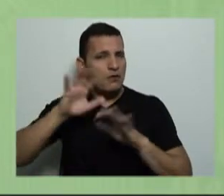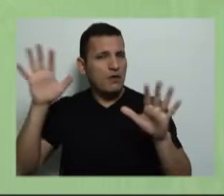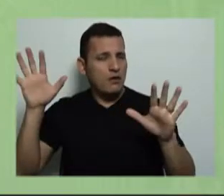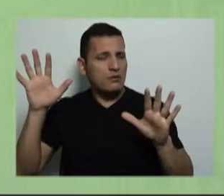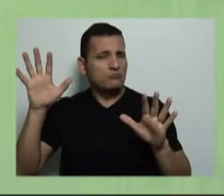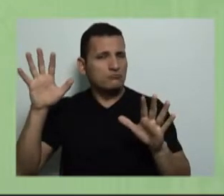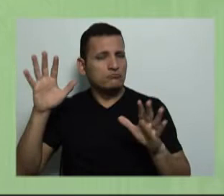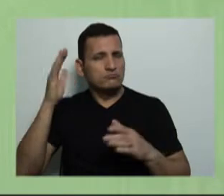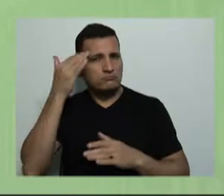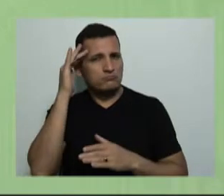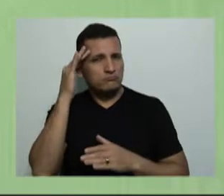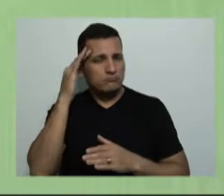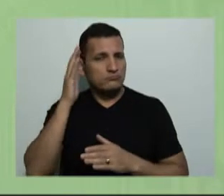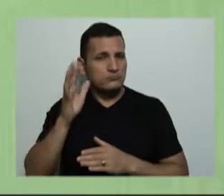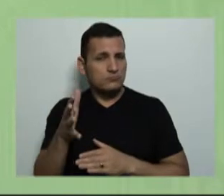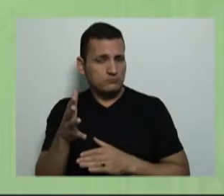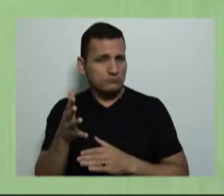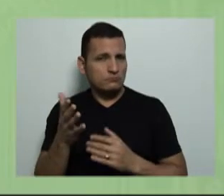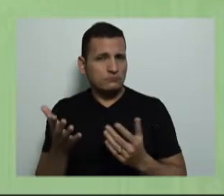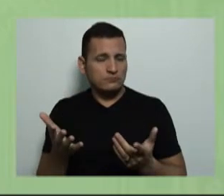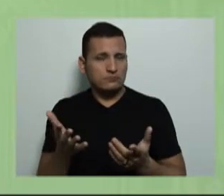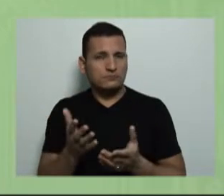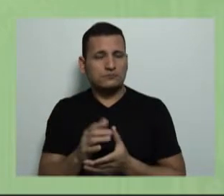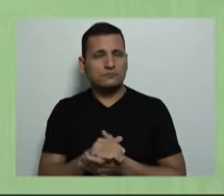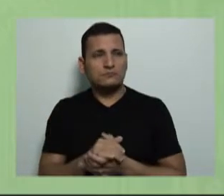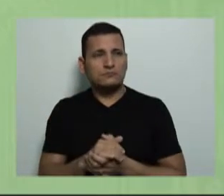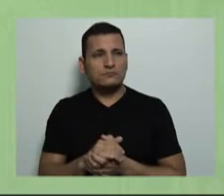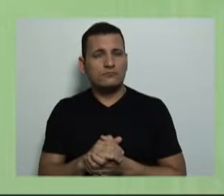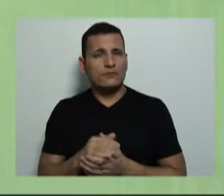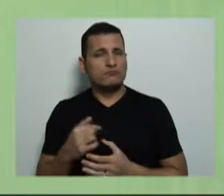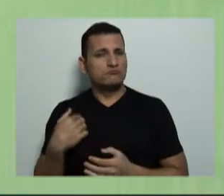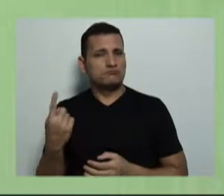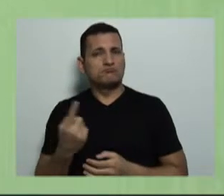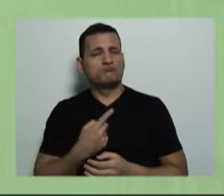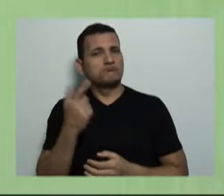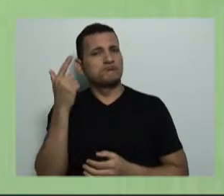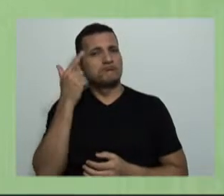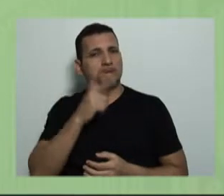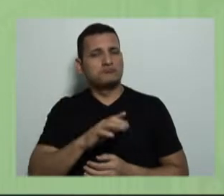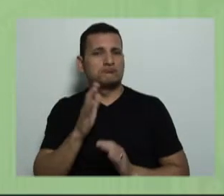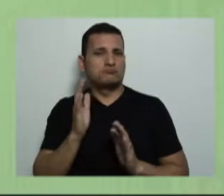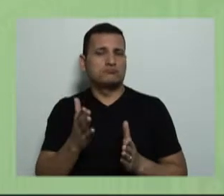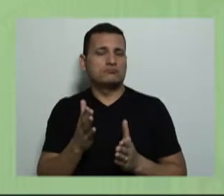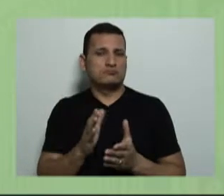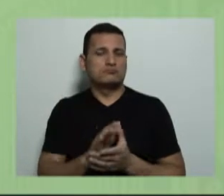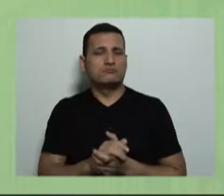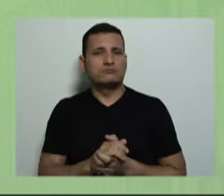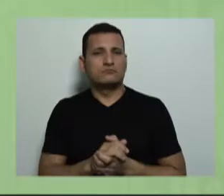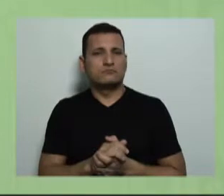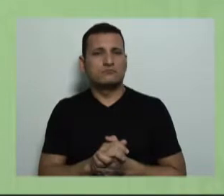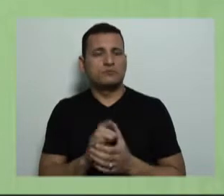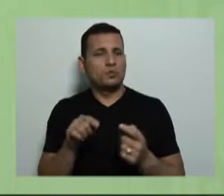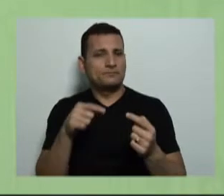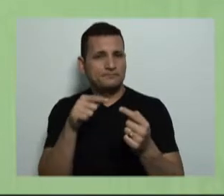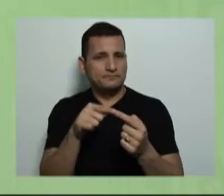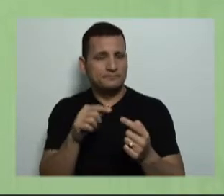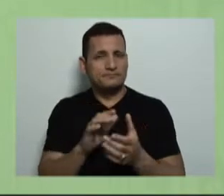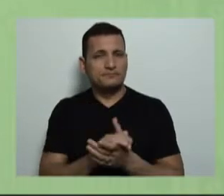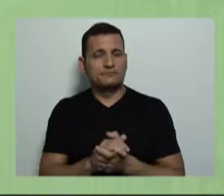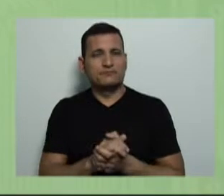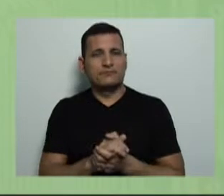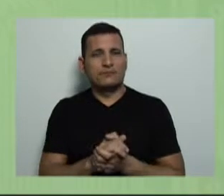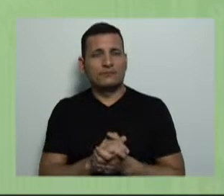bem definido aí, no entendimento de vocês, a gente já vai ter cumprido a missão. Eu vou repetir a pergunta. O nosso